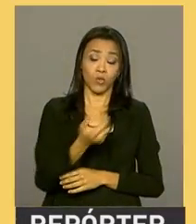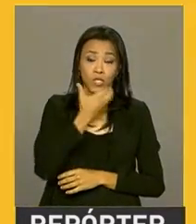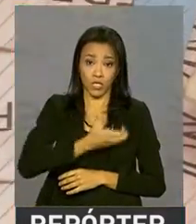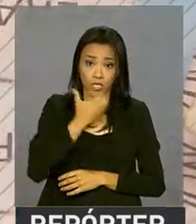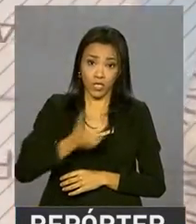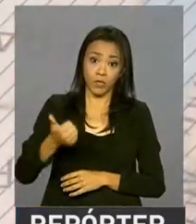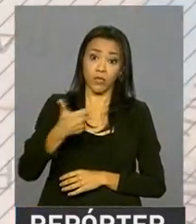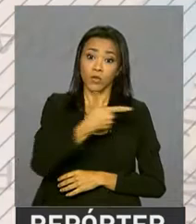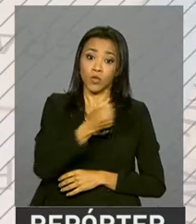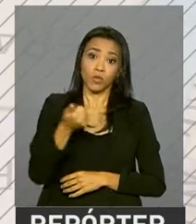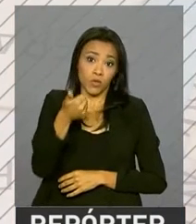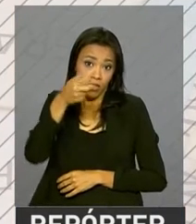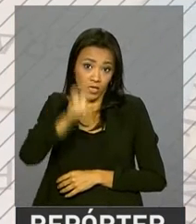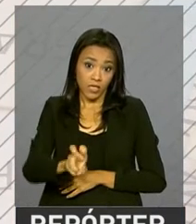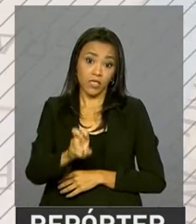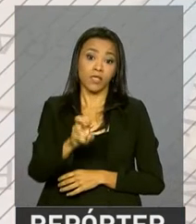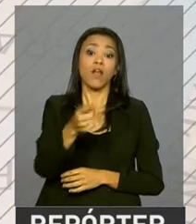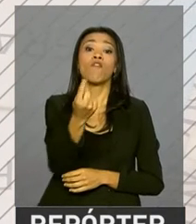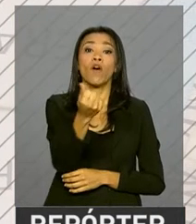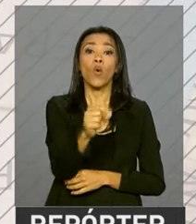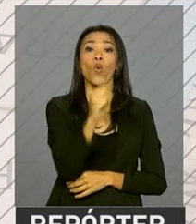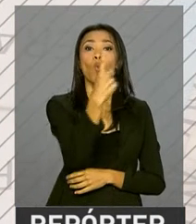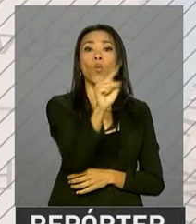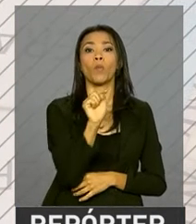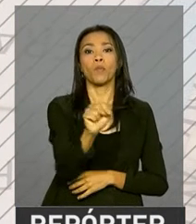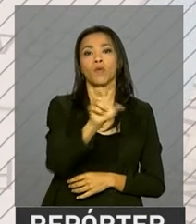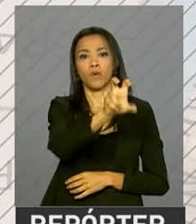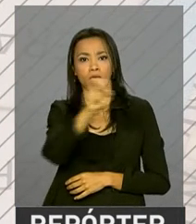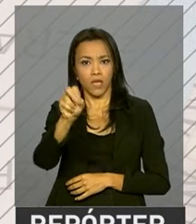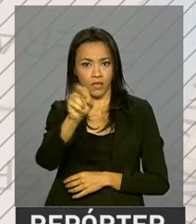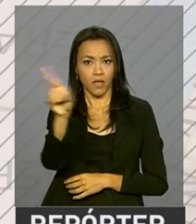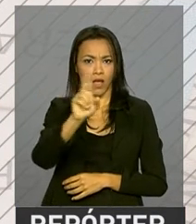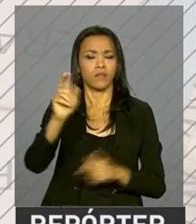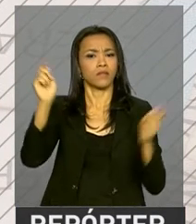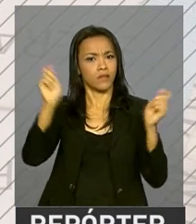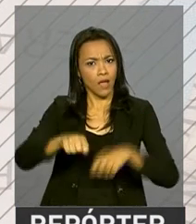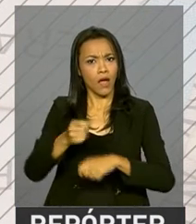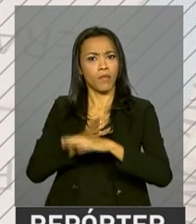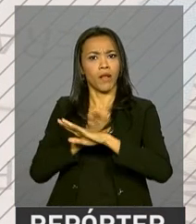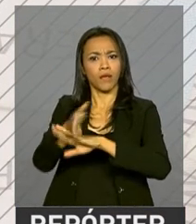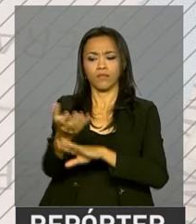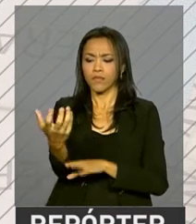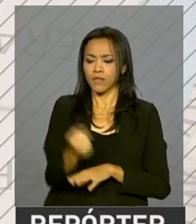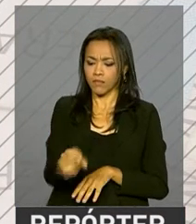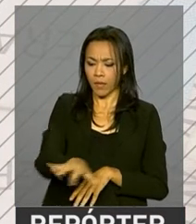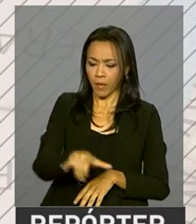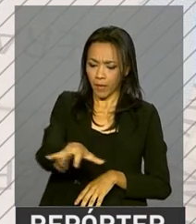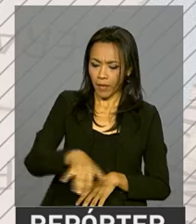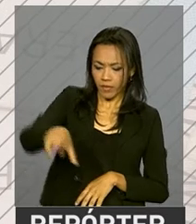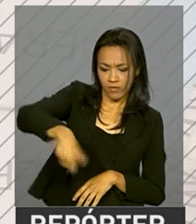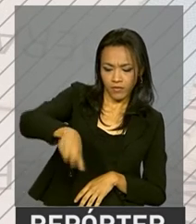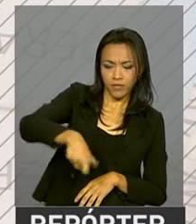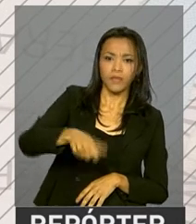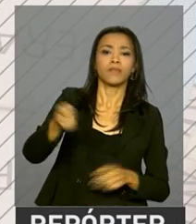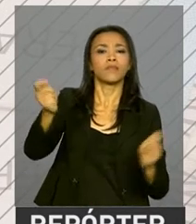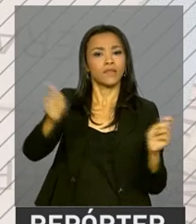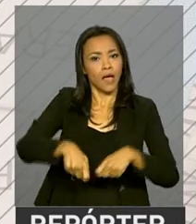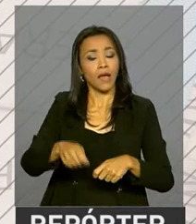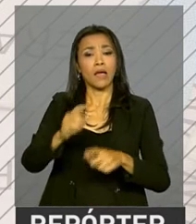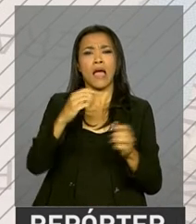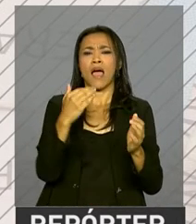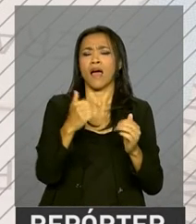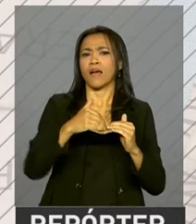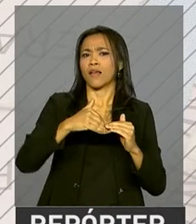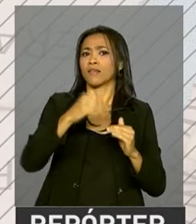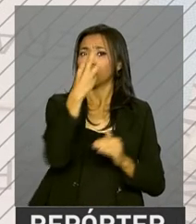valores de até 1 mil e quinhentos reais podem ser sacados no auto atendimento somente com a senha para valores até 3